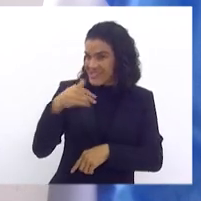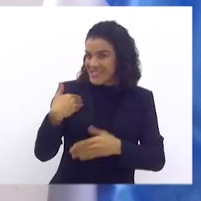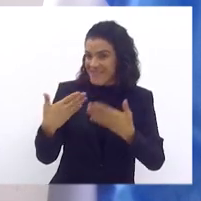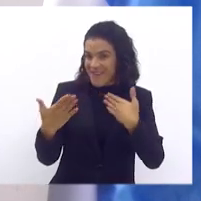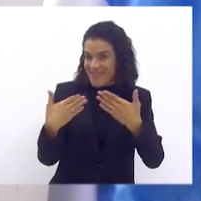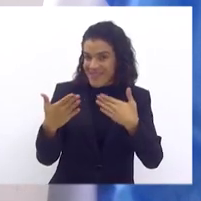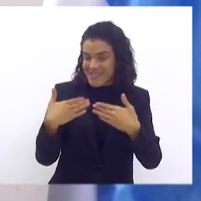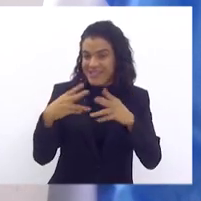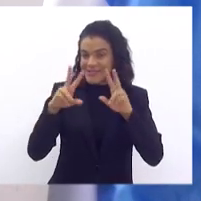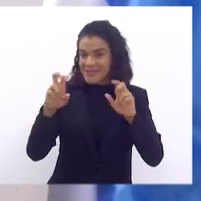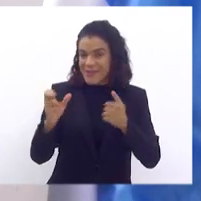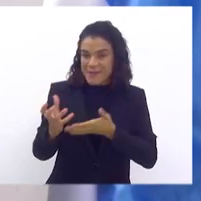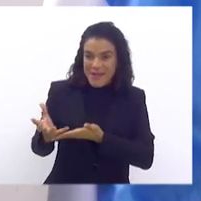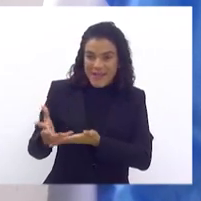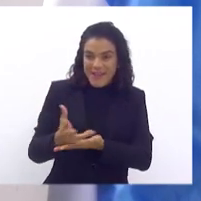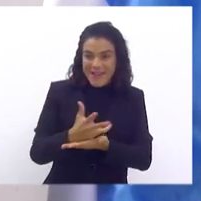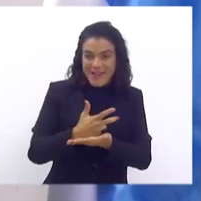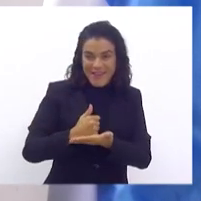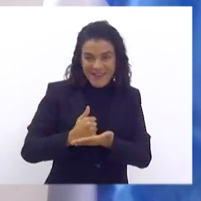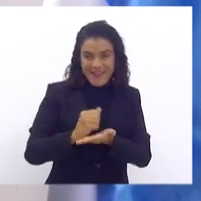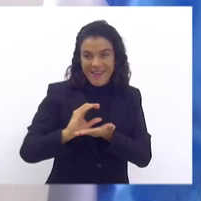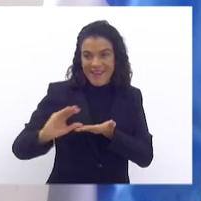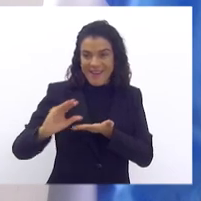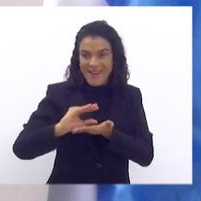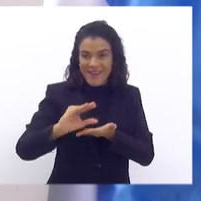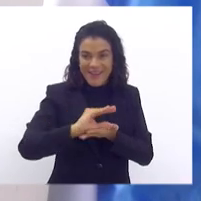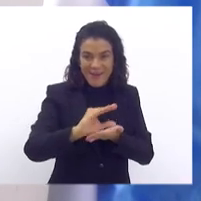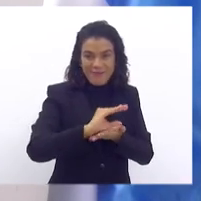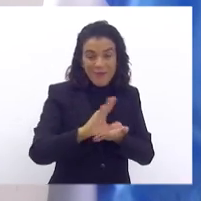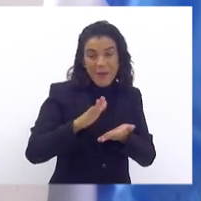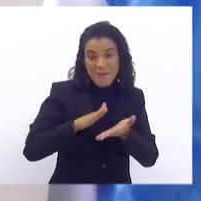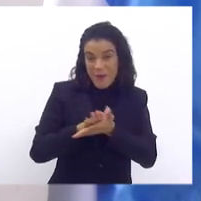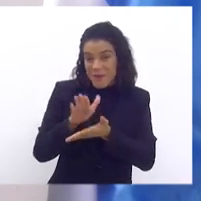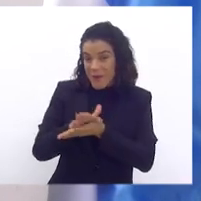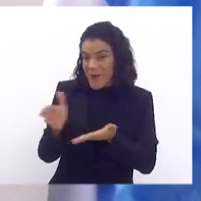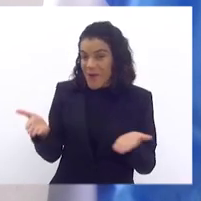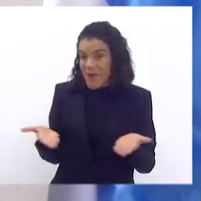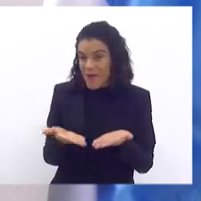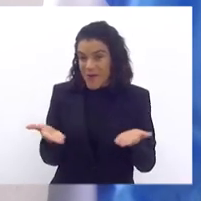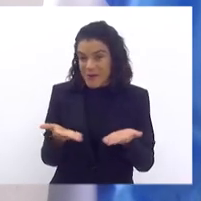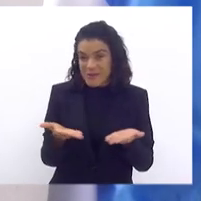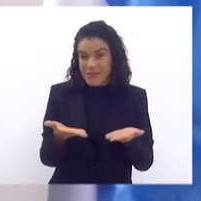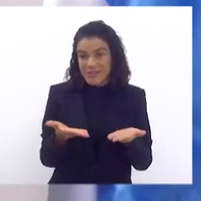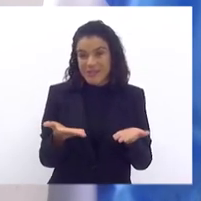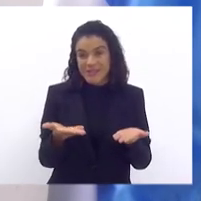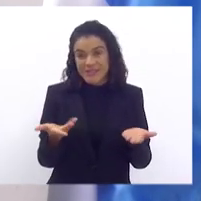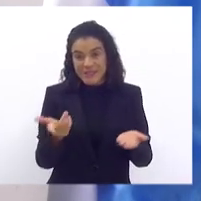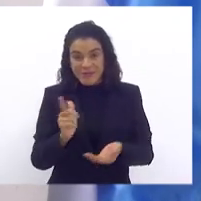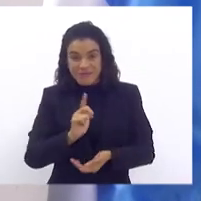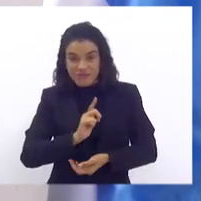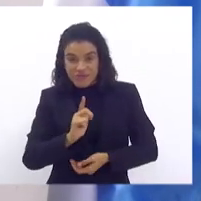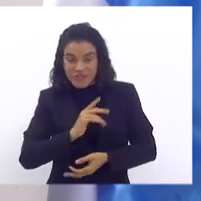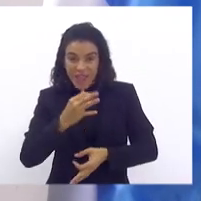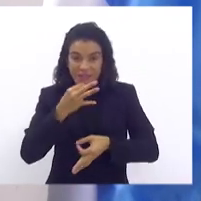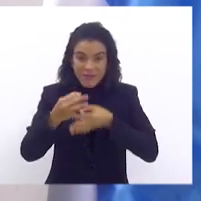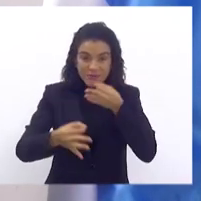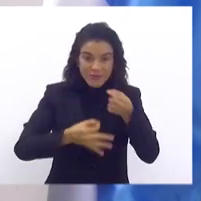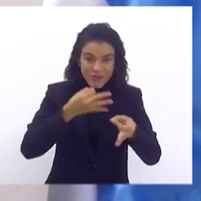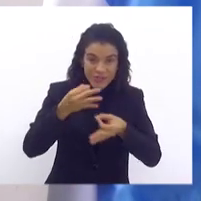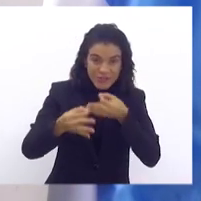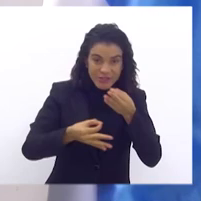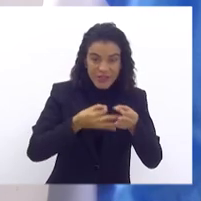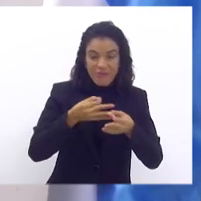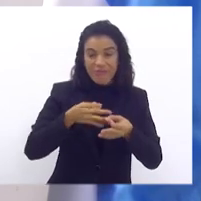daqui a pouco, né, deputado Luiz Paulo? Então, Publicou hoje. publicou hoje. Então, se tiver aí alguma sugestão